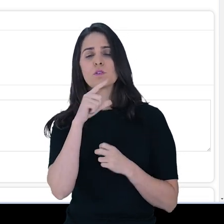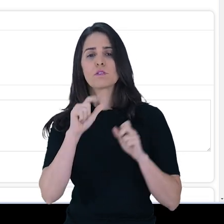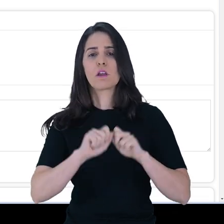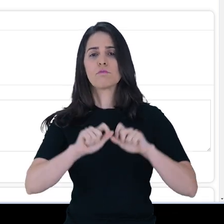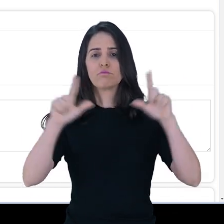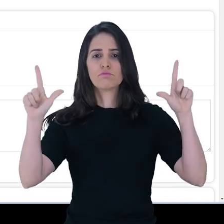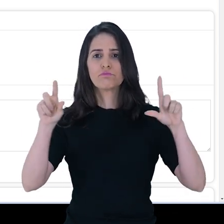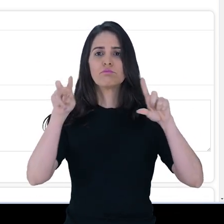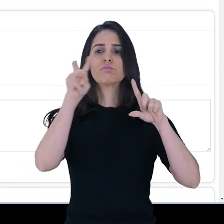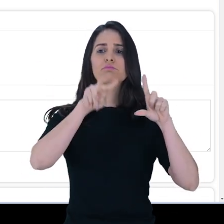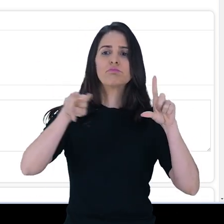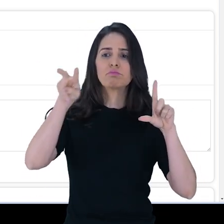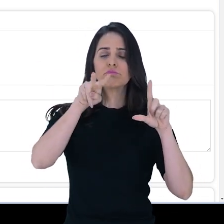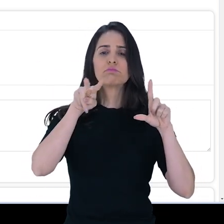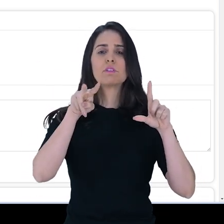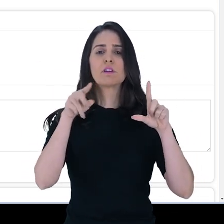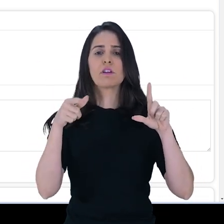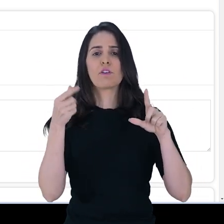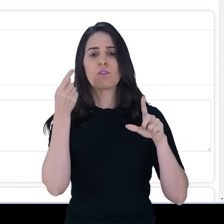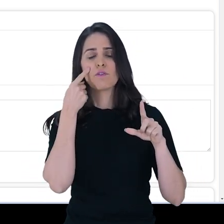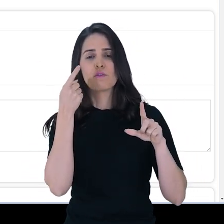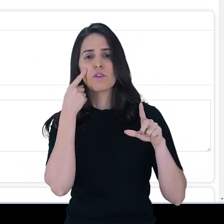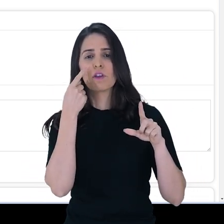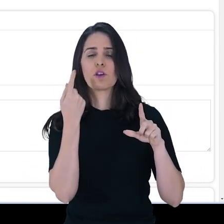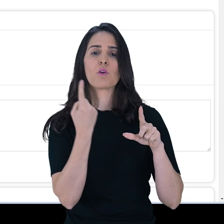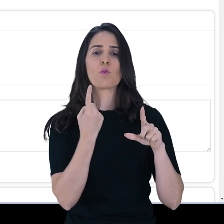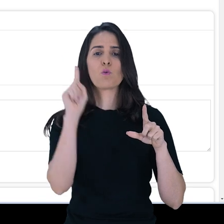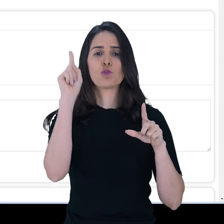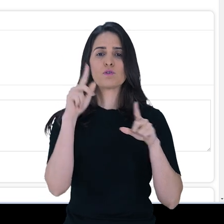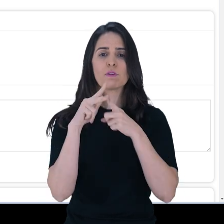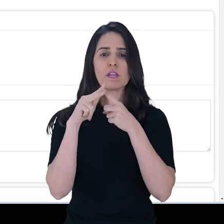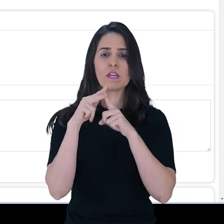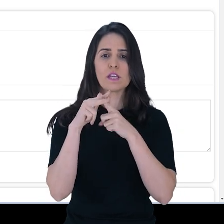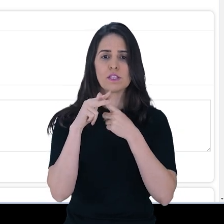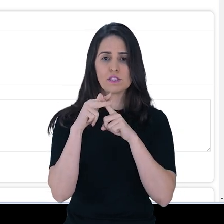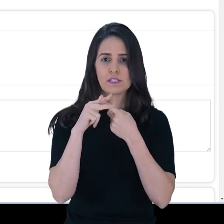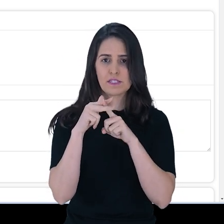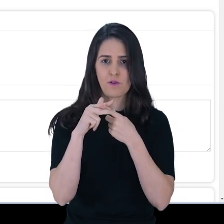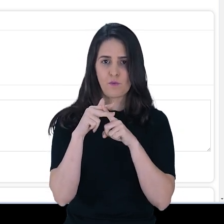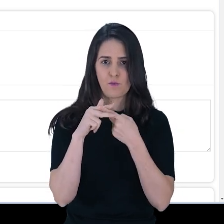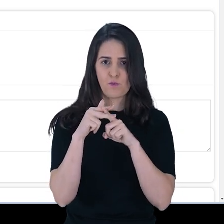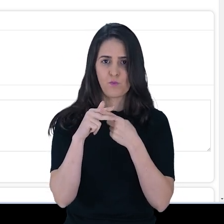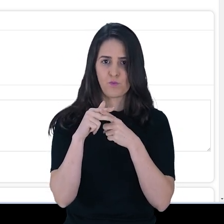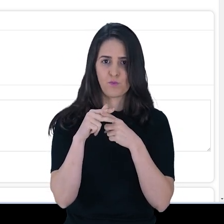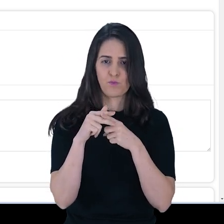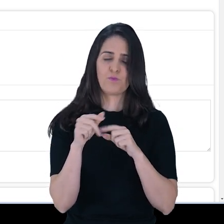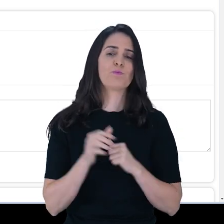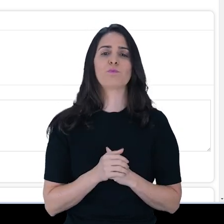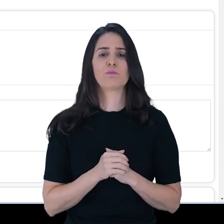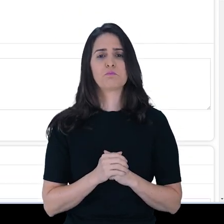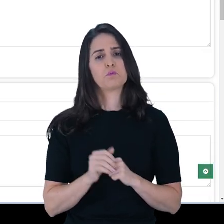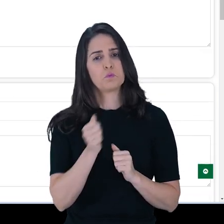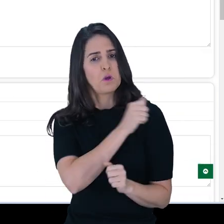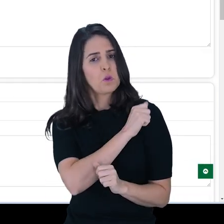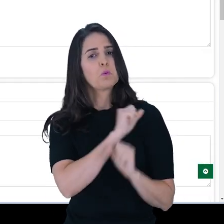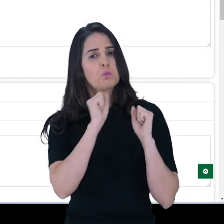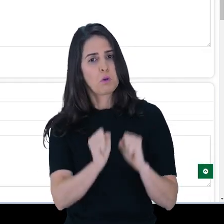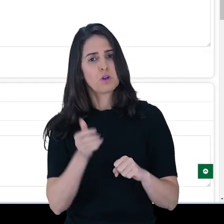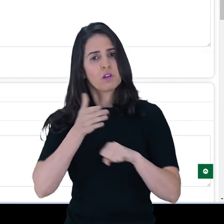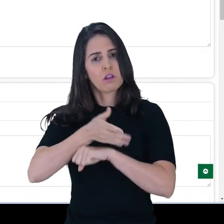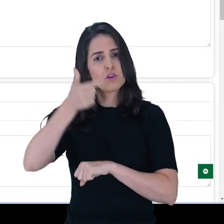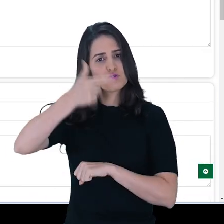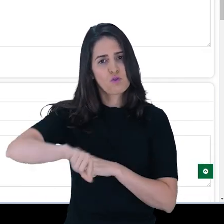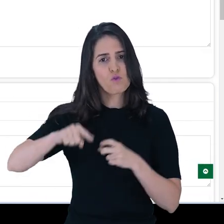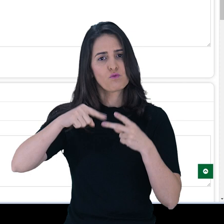postagens dos alunos e aparece sempre quando foi feita a última edição é uma edição contínua e aí eu posso